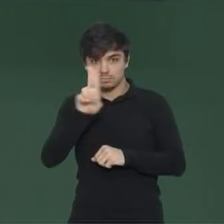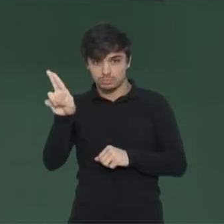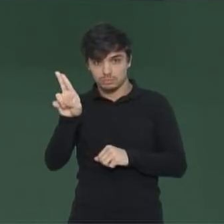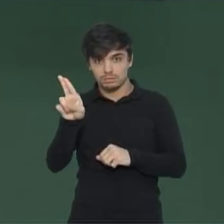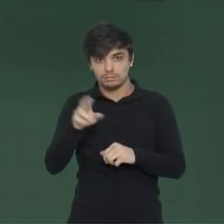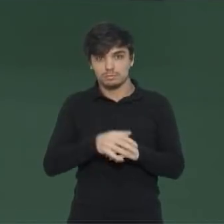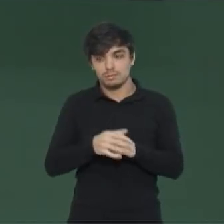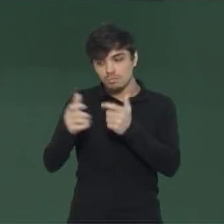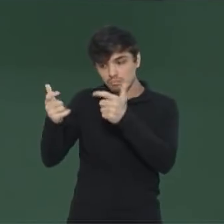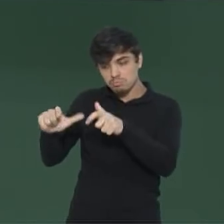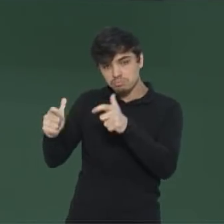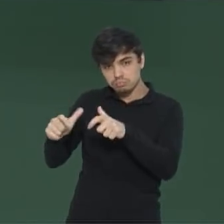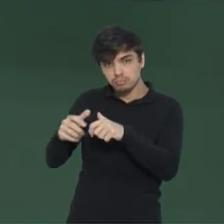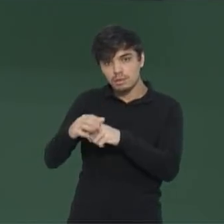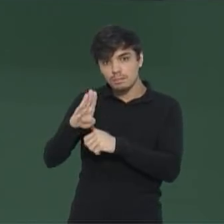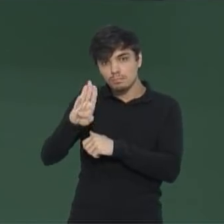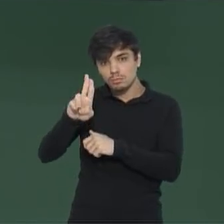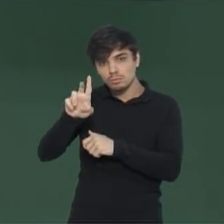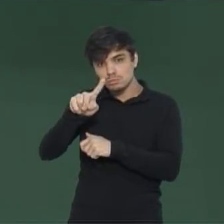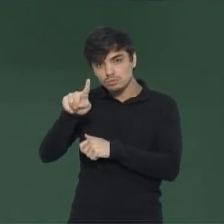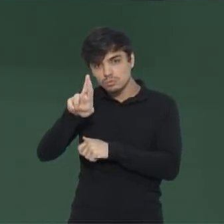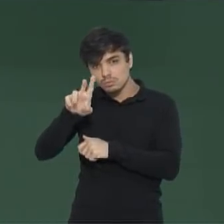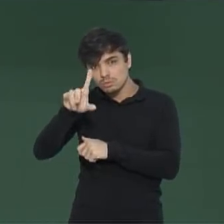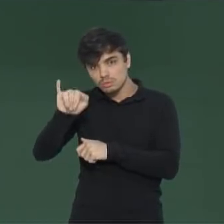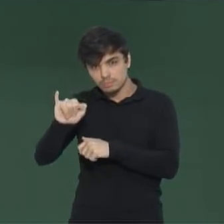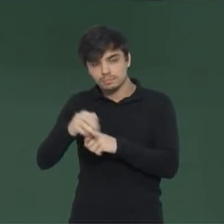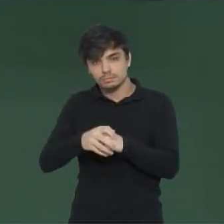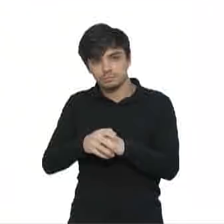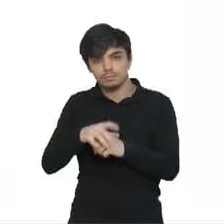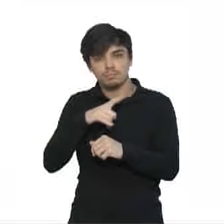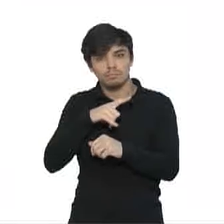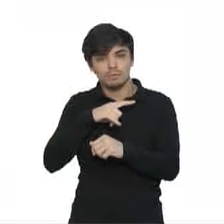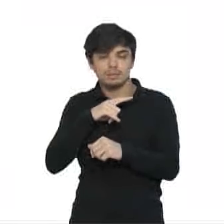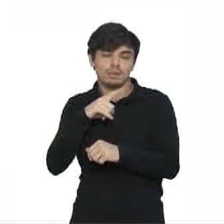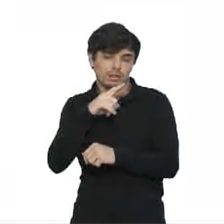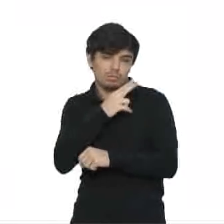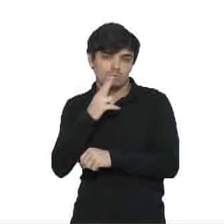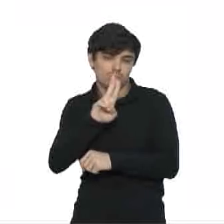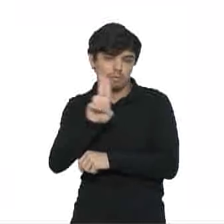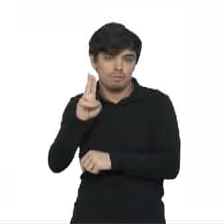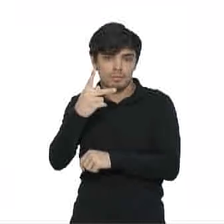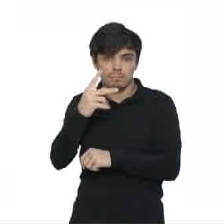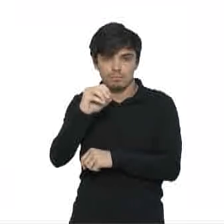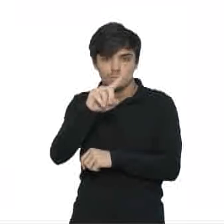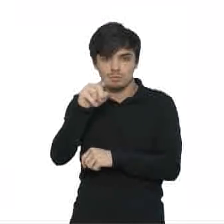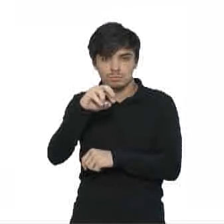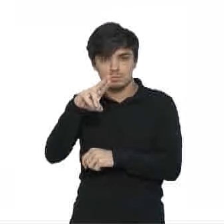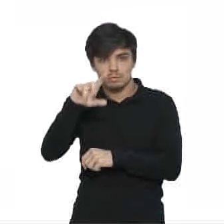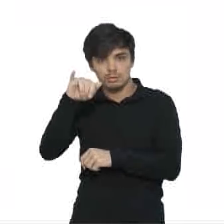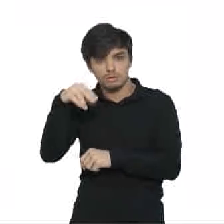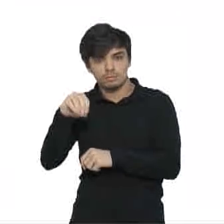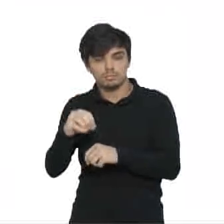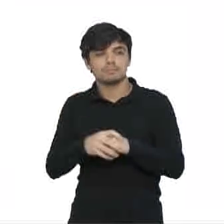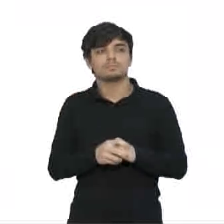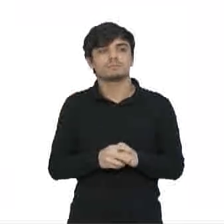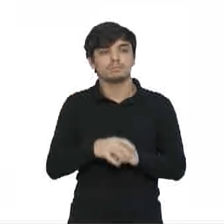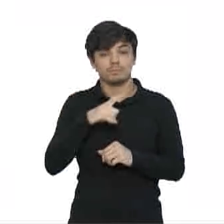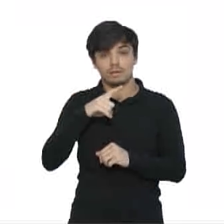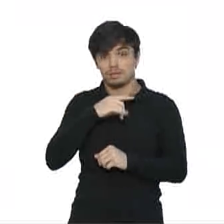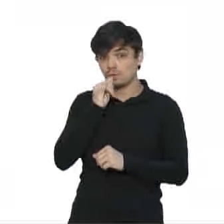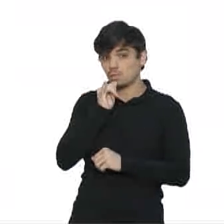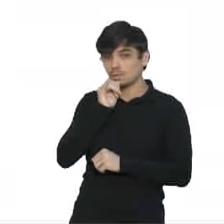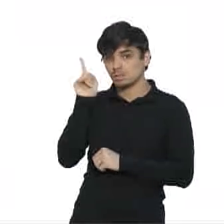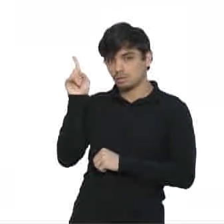na localidade de Puzzoli, por isso que vem esse nome pozzolana. Então, nós temos aqui um exemplo de